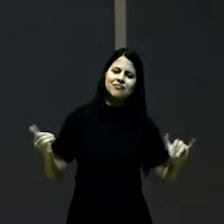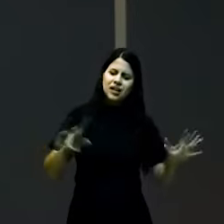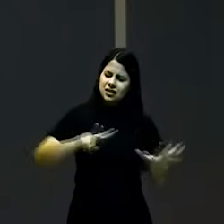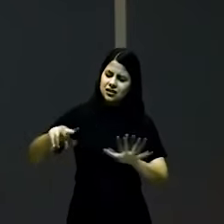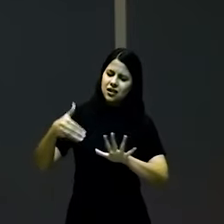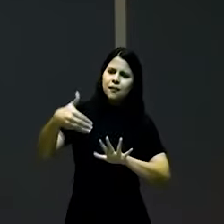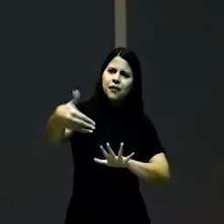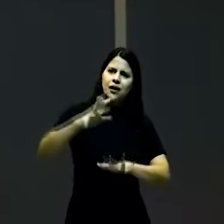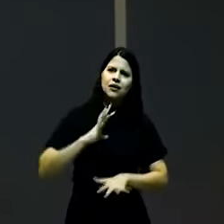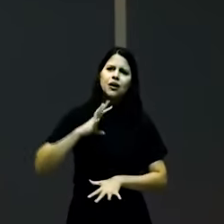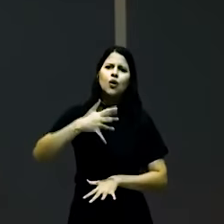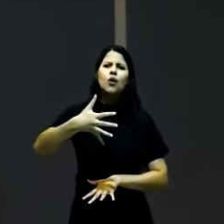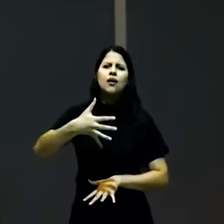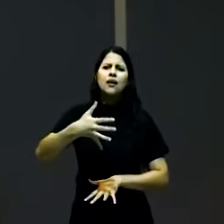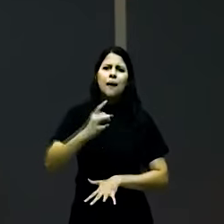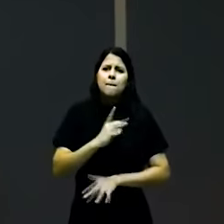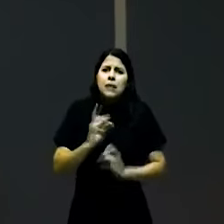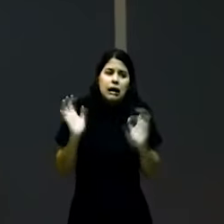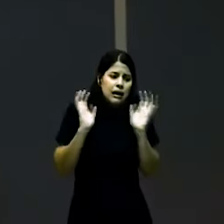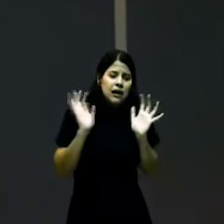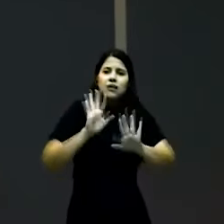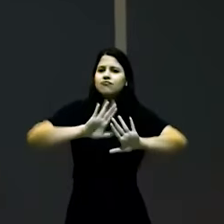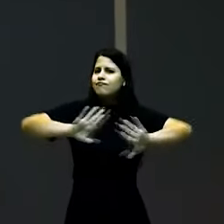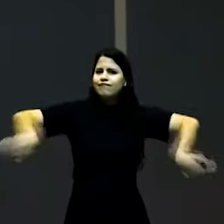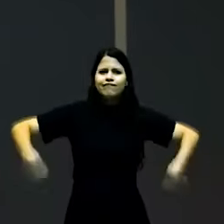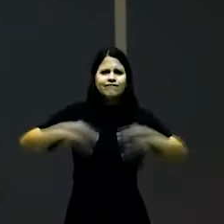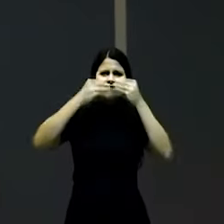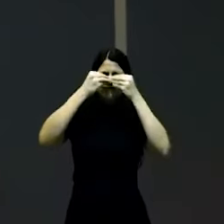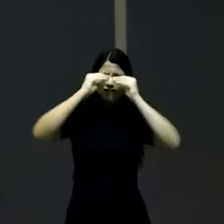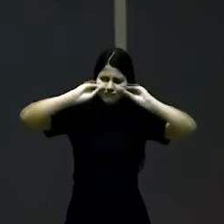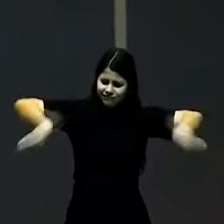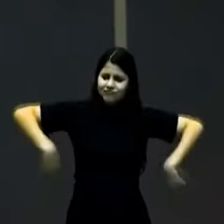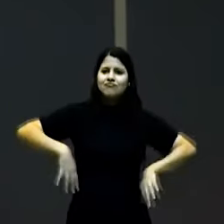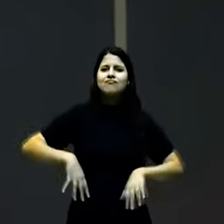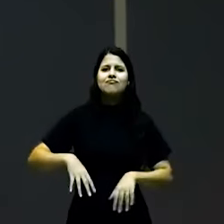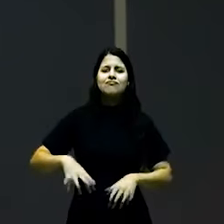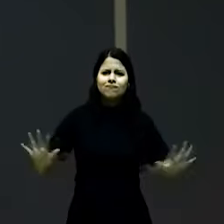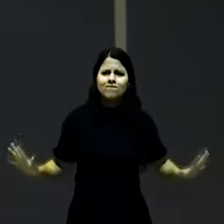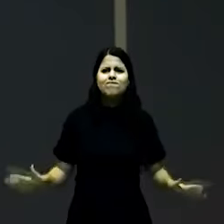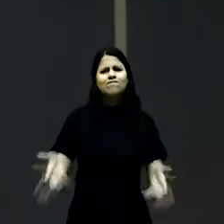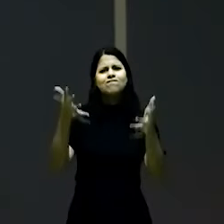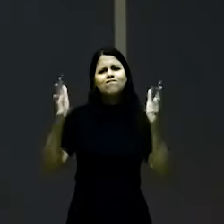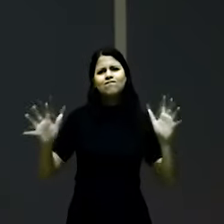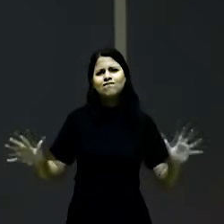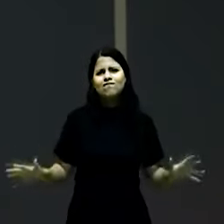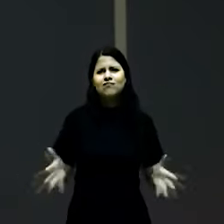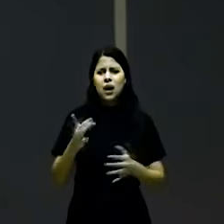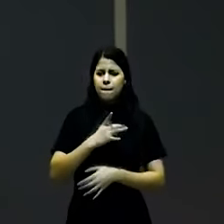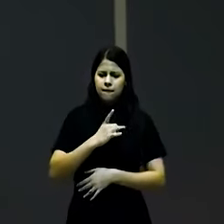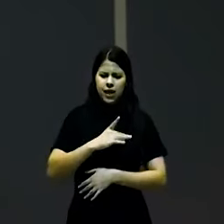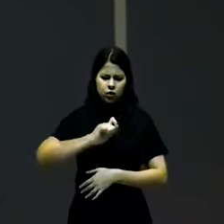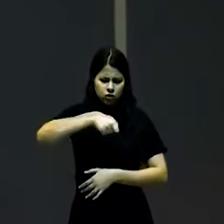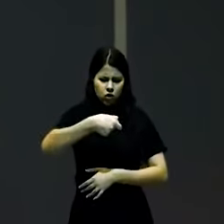semana. Não deixe que o medo, não, não, repreenda esse